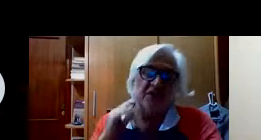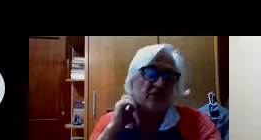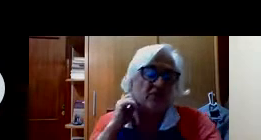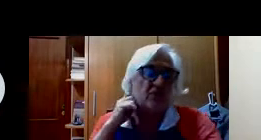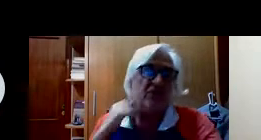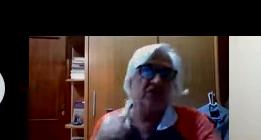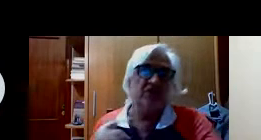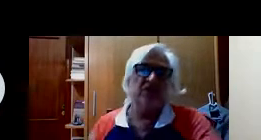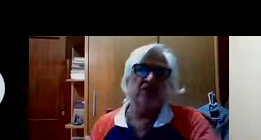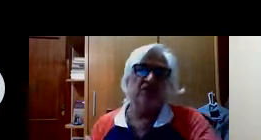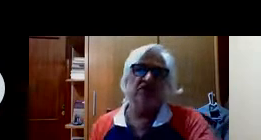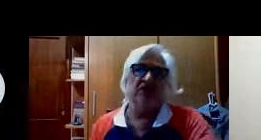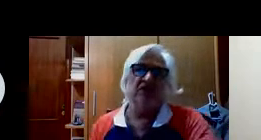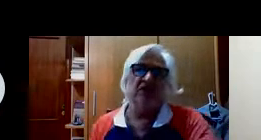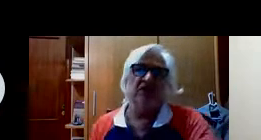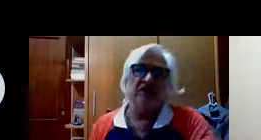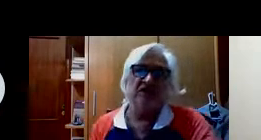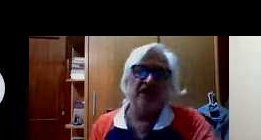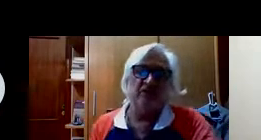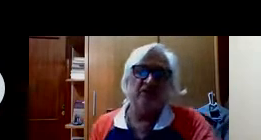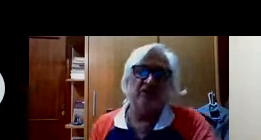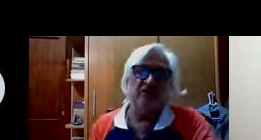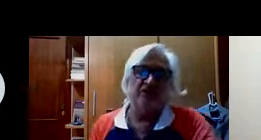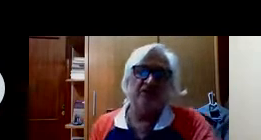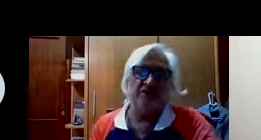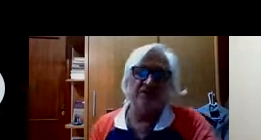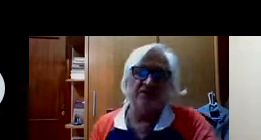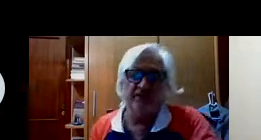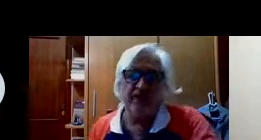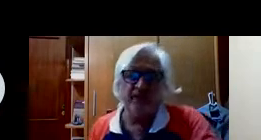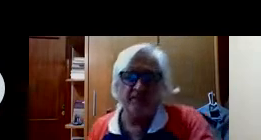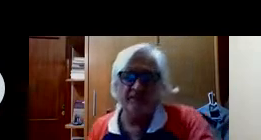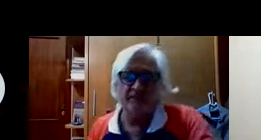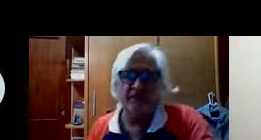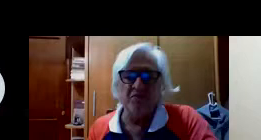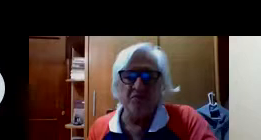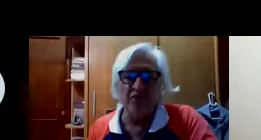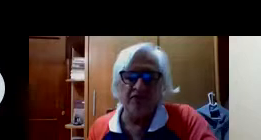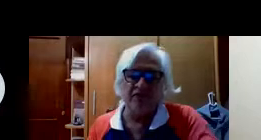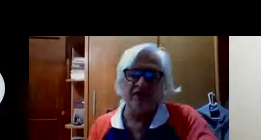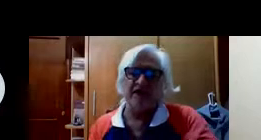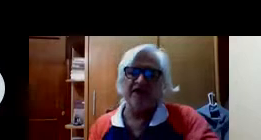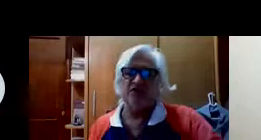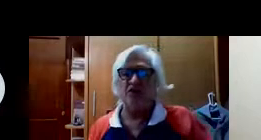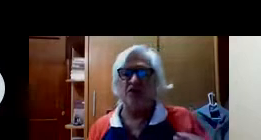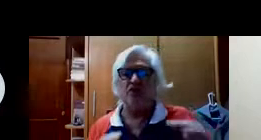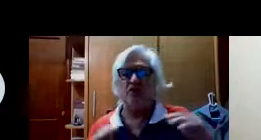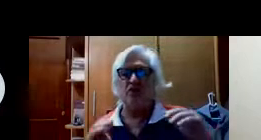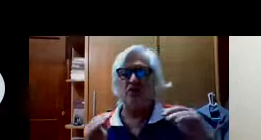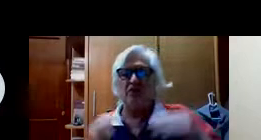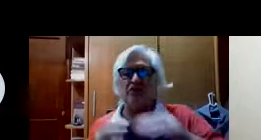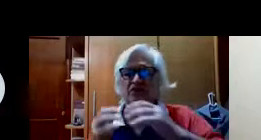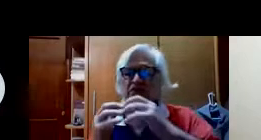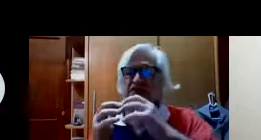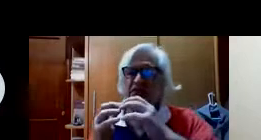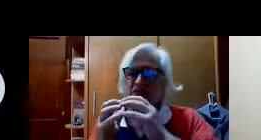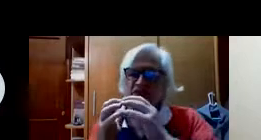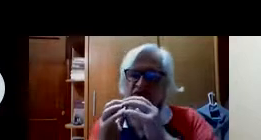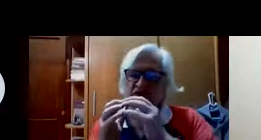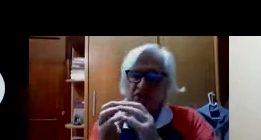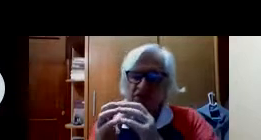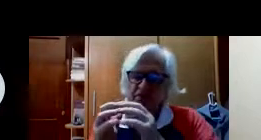E a gente pensa, bom, o alumínio, então, não tem afinidade com oxigênio? Tem tem muita afinidade. Só que quando o alumínio